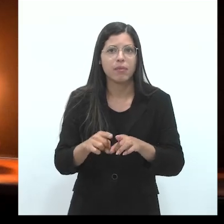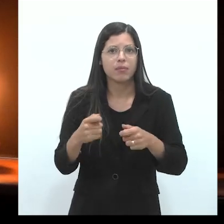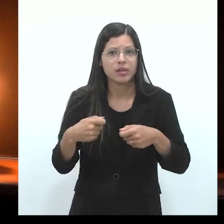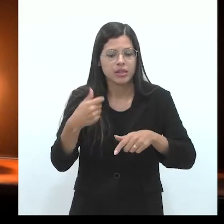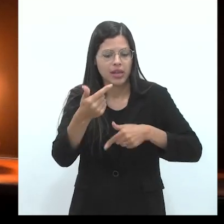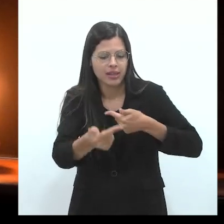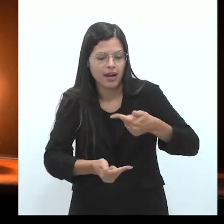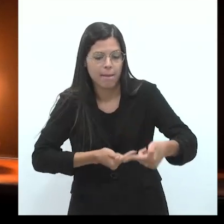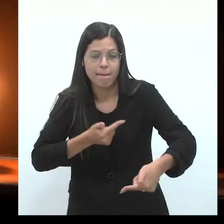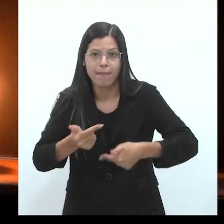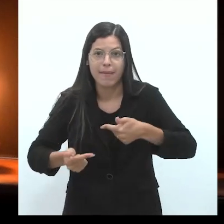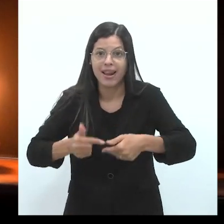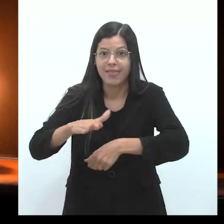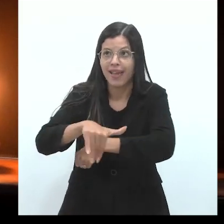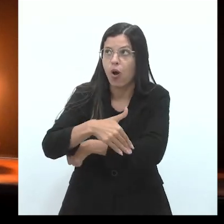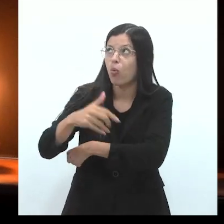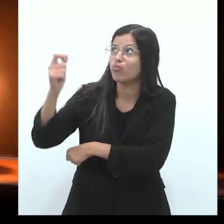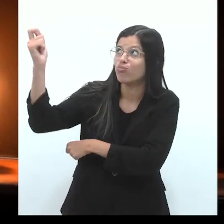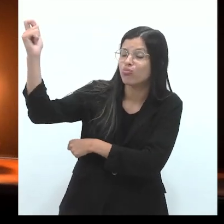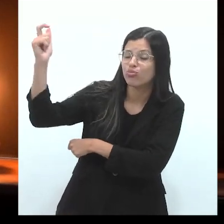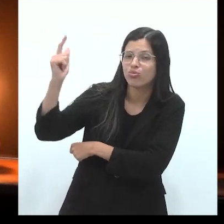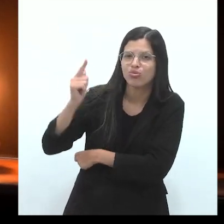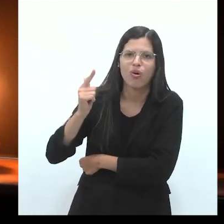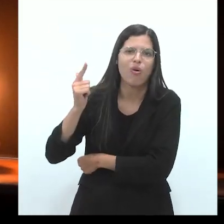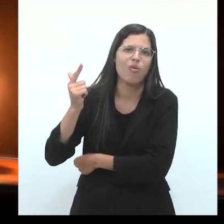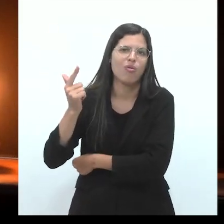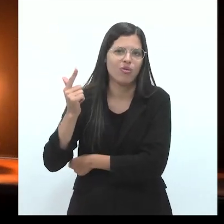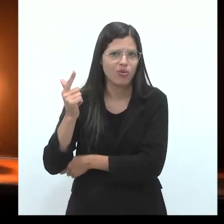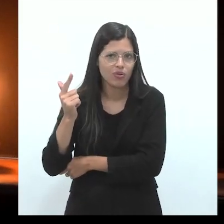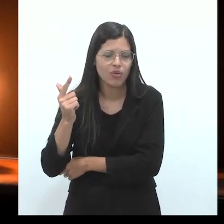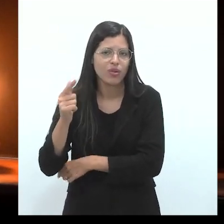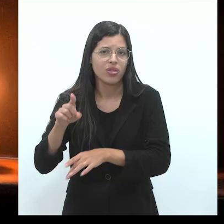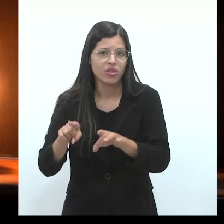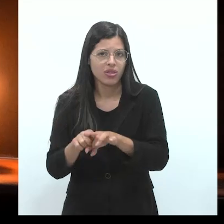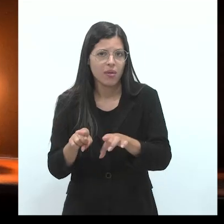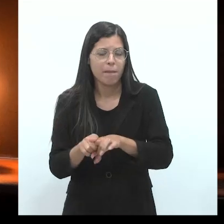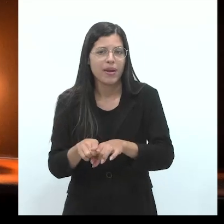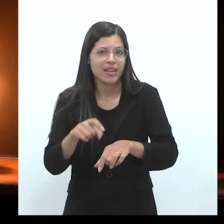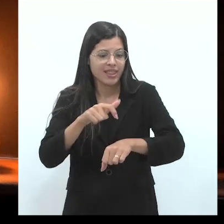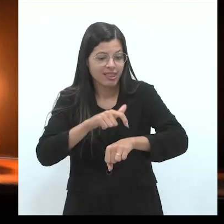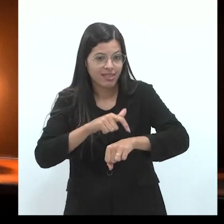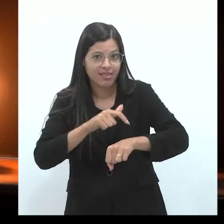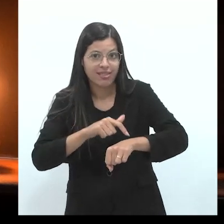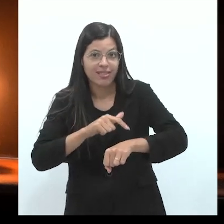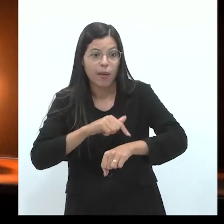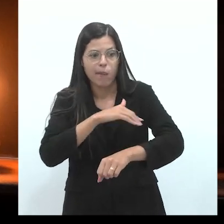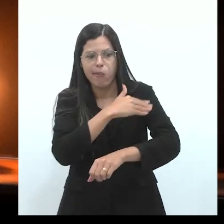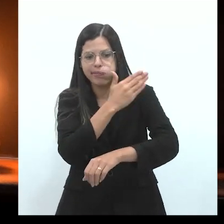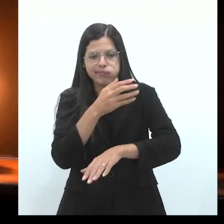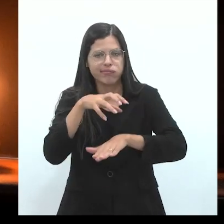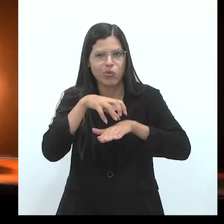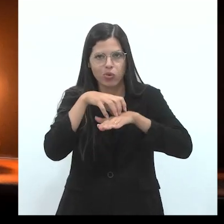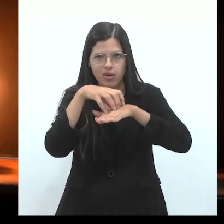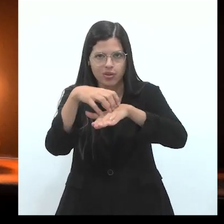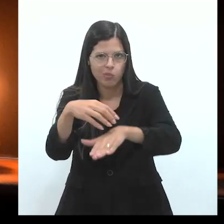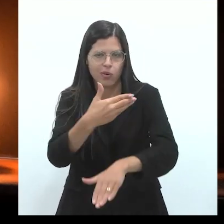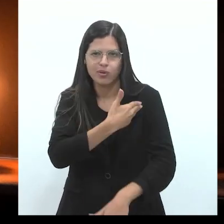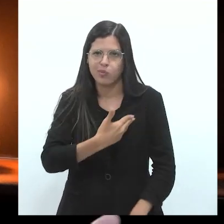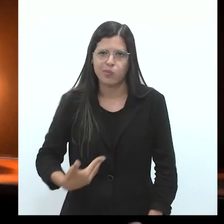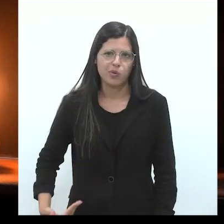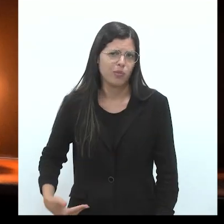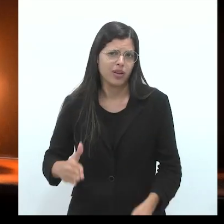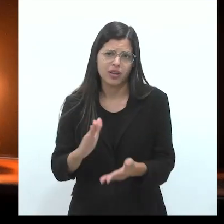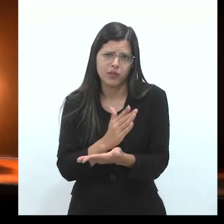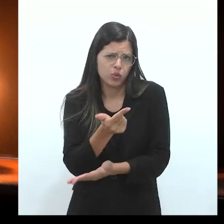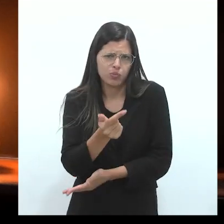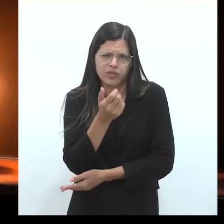que trabalhar expostas ao sol, trabalhar expostas ao ar livre, passam mais tempo no transporte público, que muitas vezes não é equipado, né,